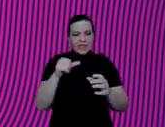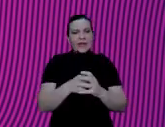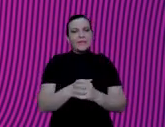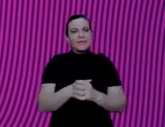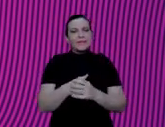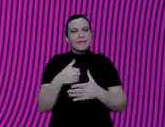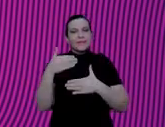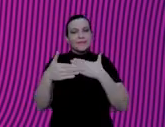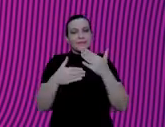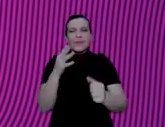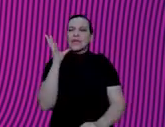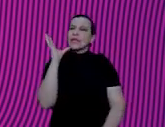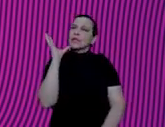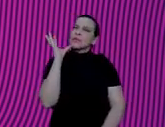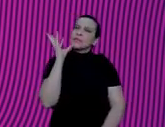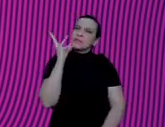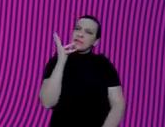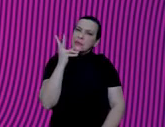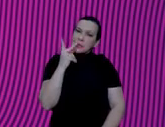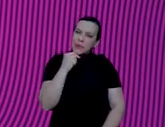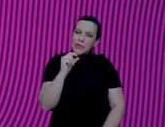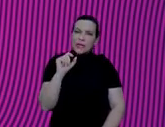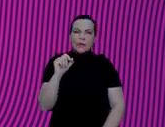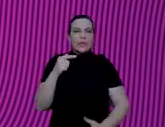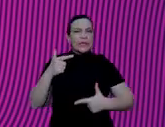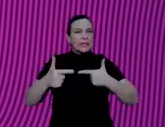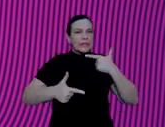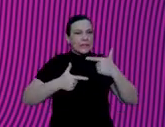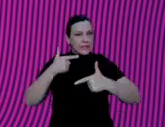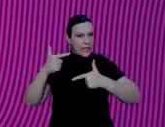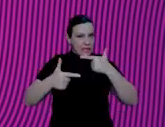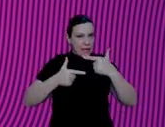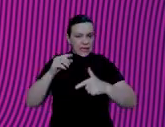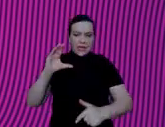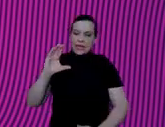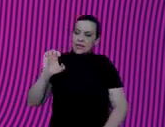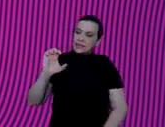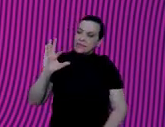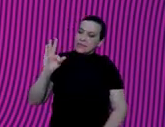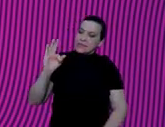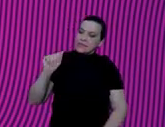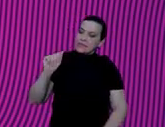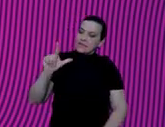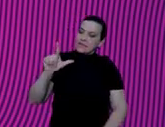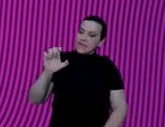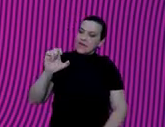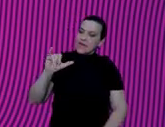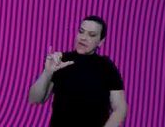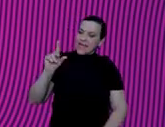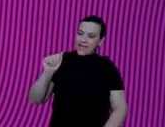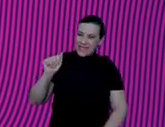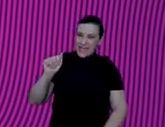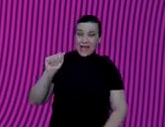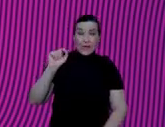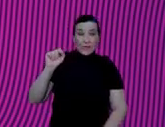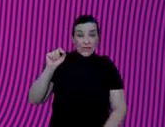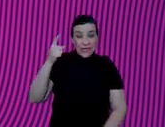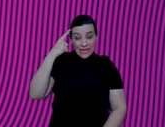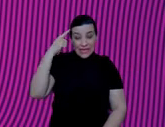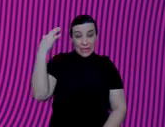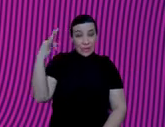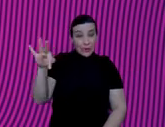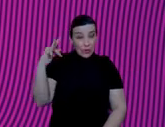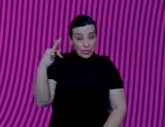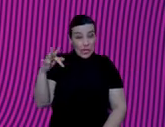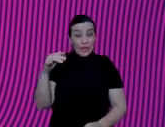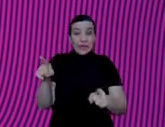ponto, trabalhar diretamente com cefaleia e trabalhar buscando entender como melhorar o cuidado do paciente, não só